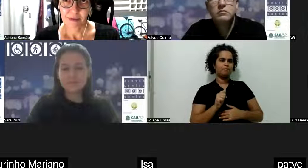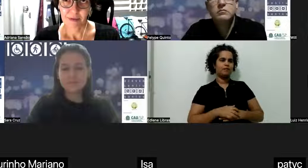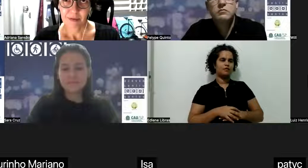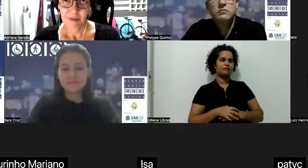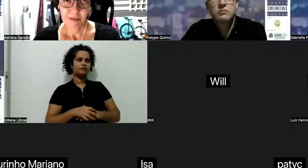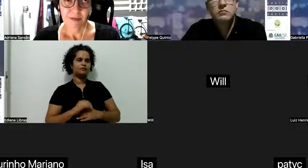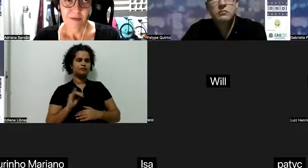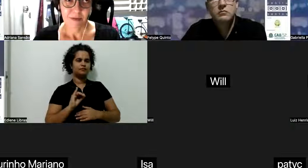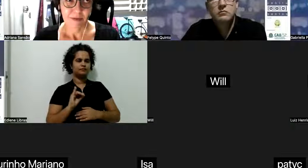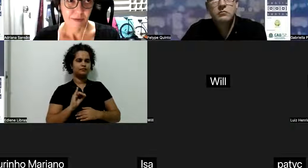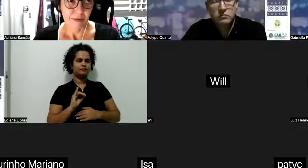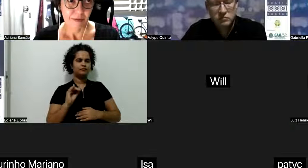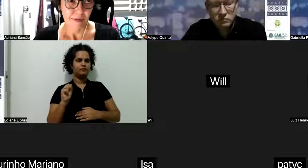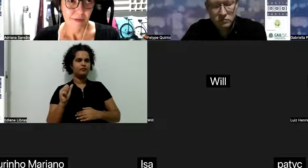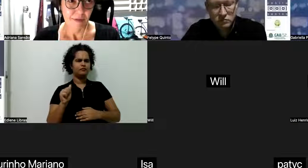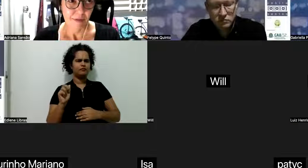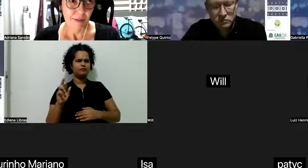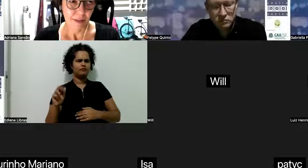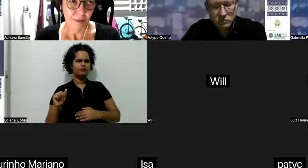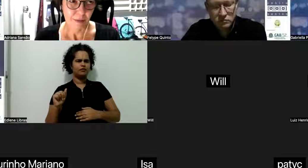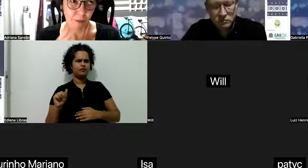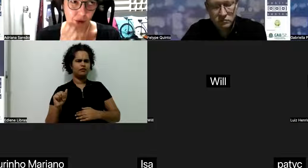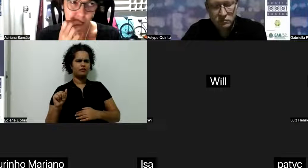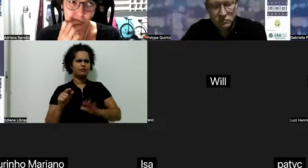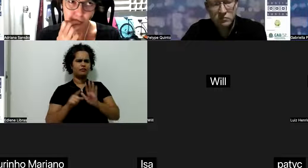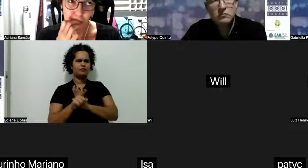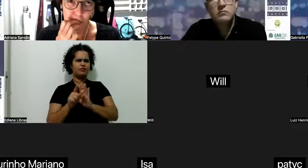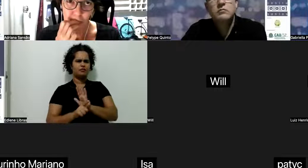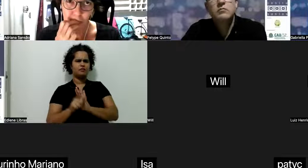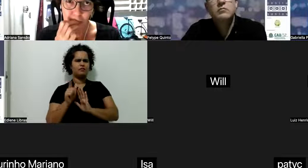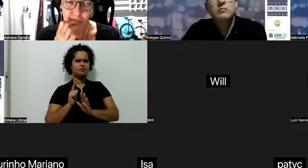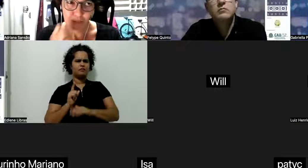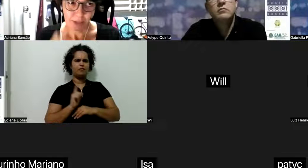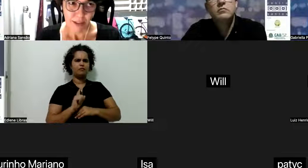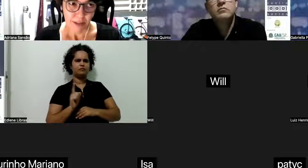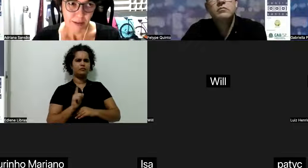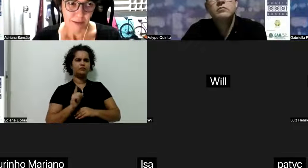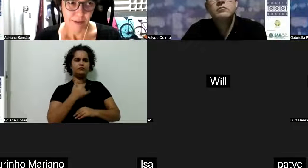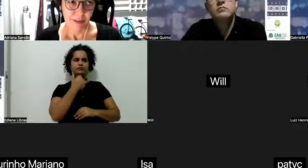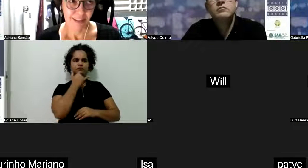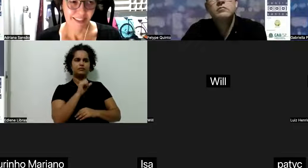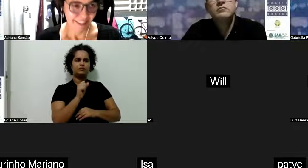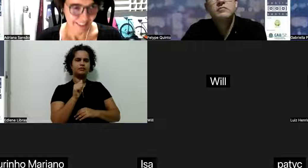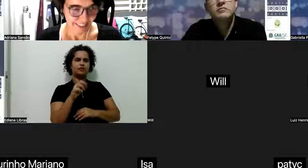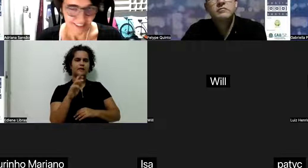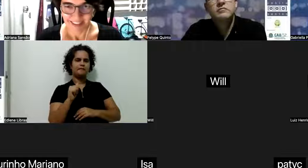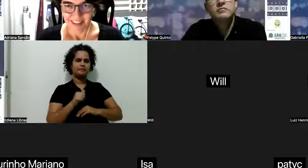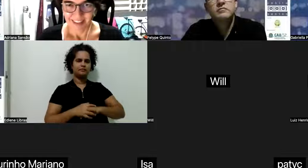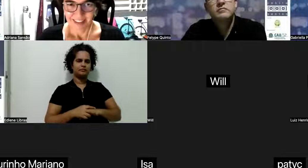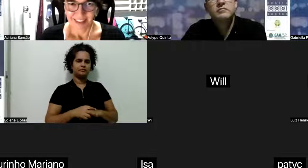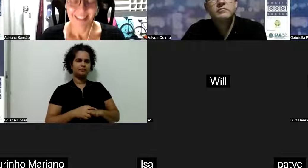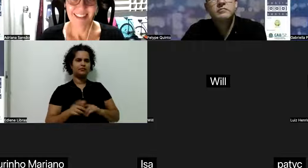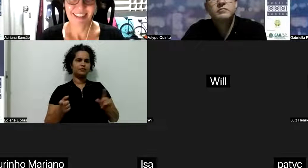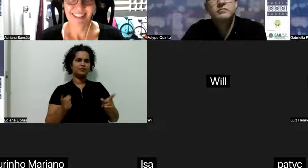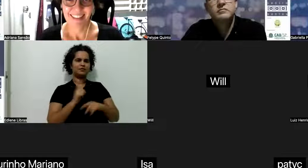Oi, a Sara, acredito que pergunte antes. Ah, não. Sara, desculpa, eu troquei as